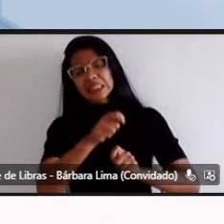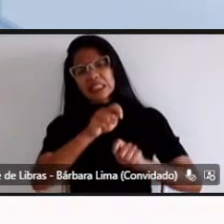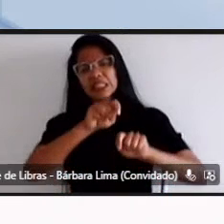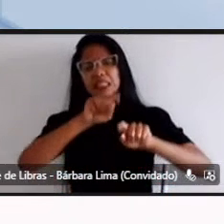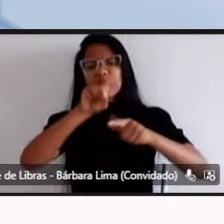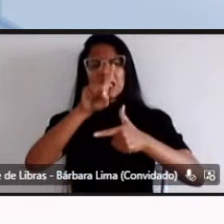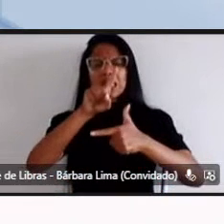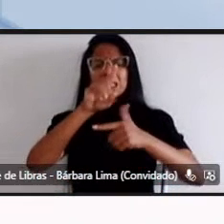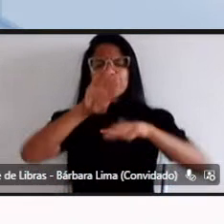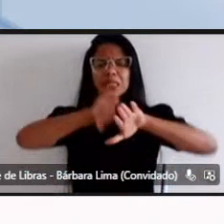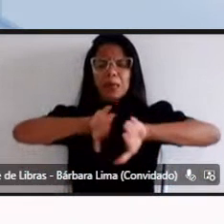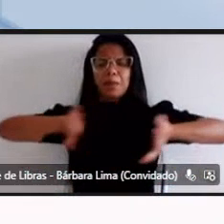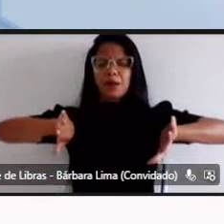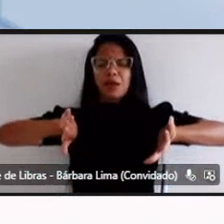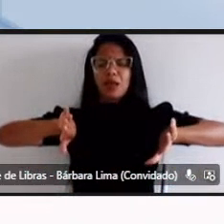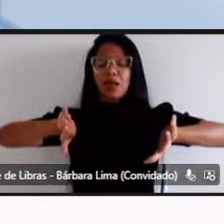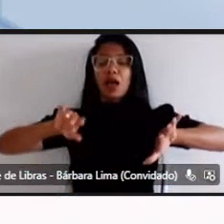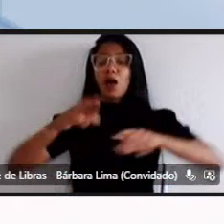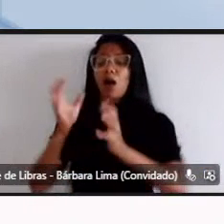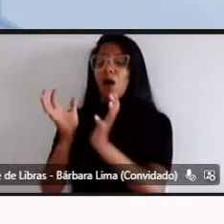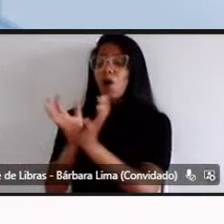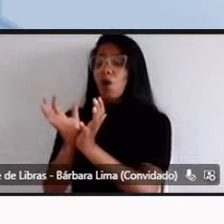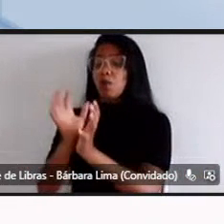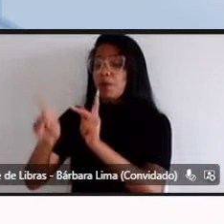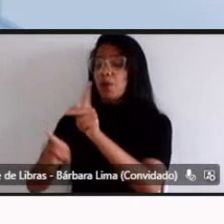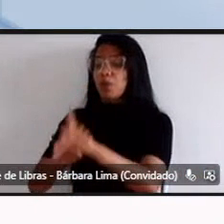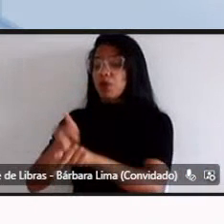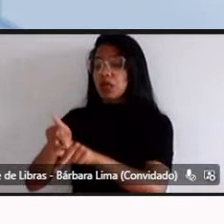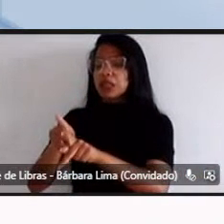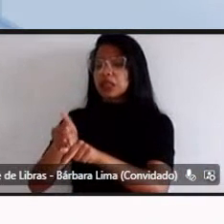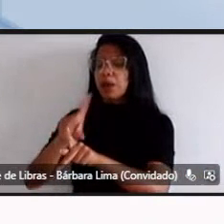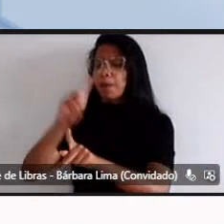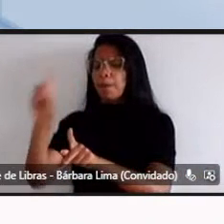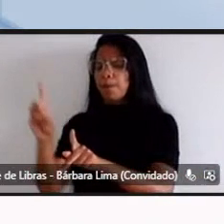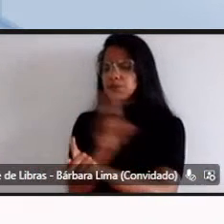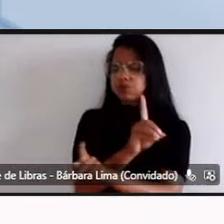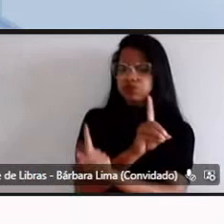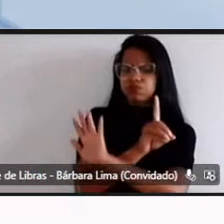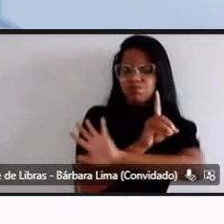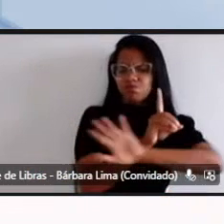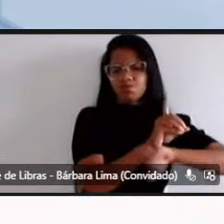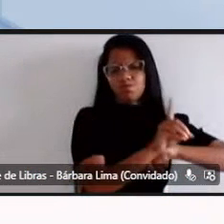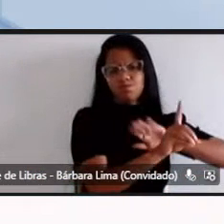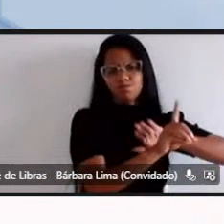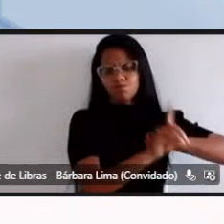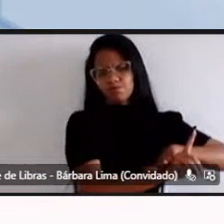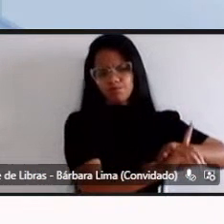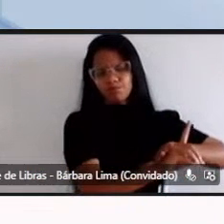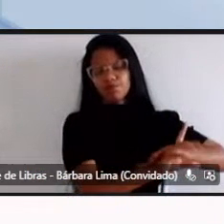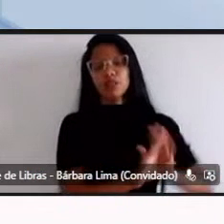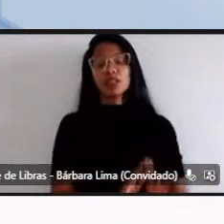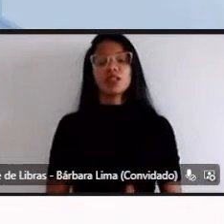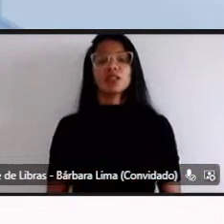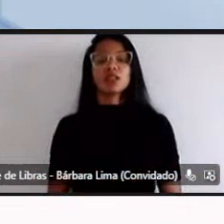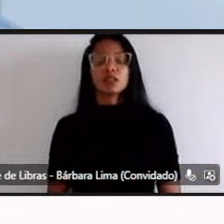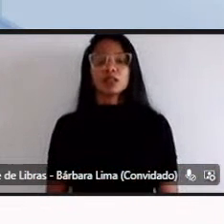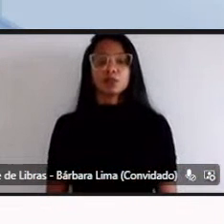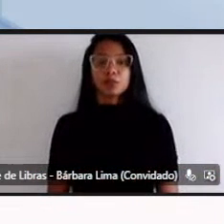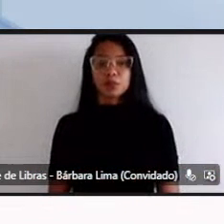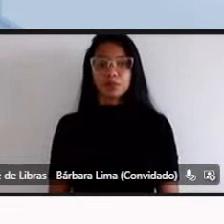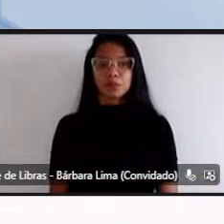comunidade e excluir esse ofensor da comunidade. And this requires next